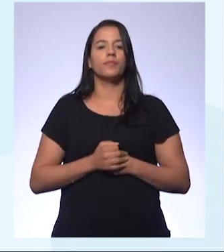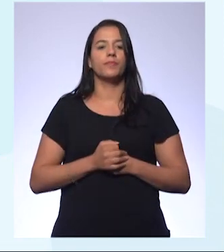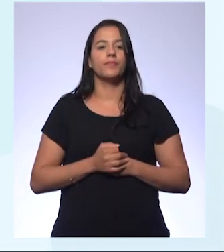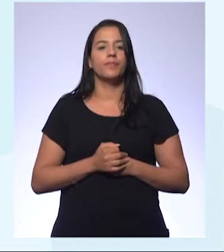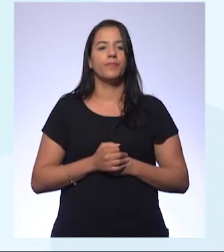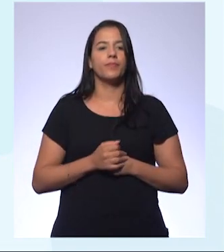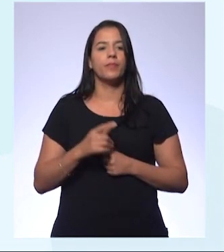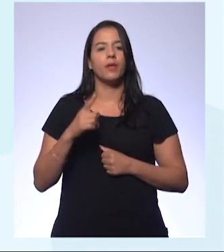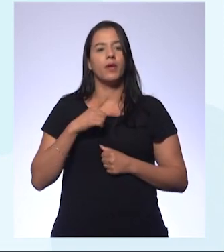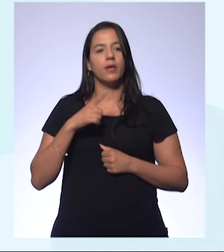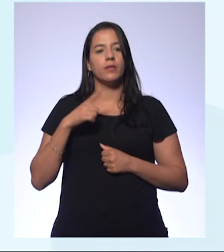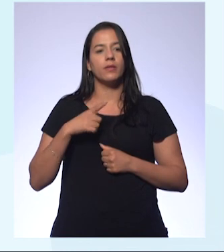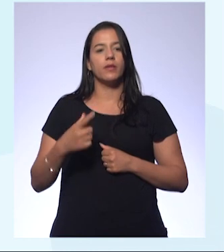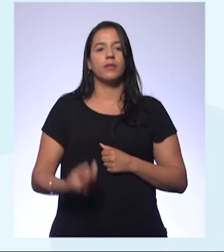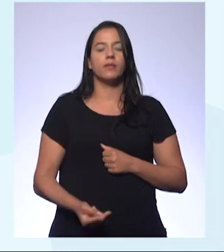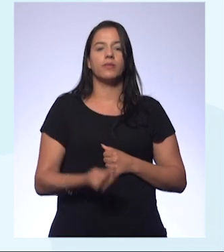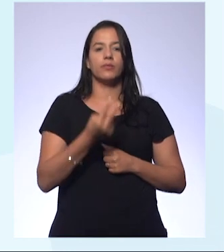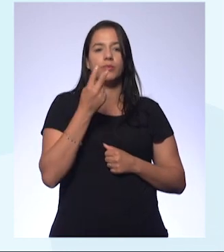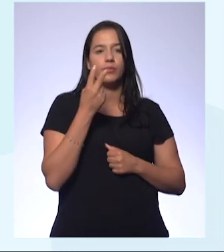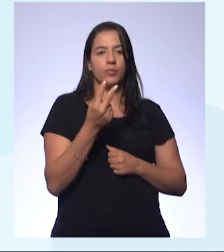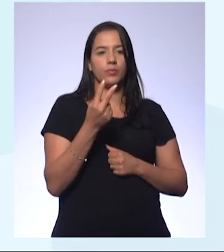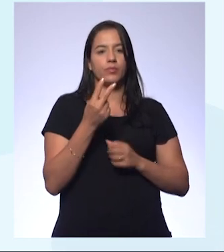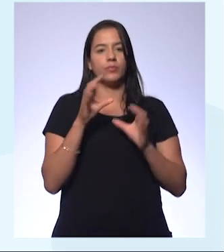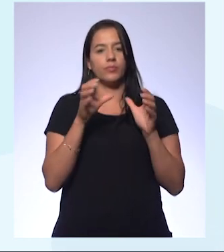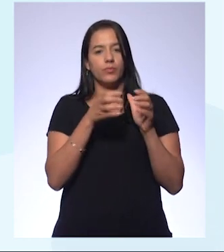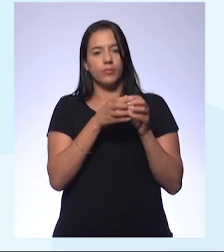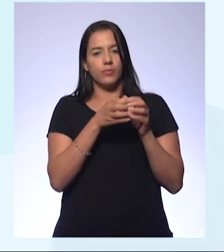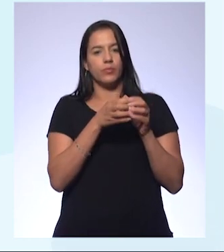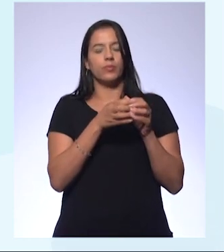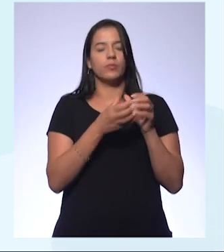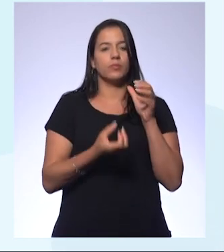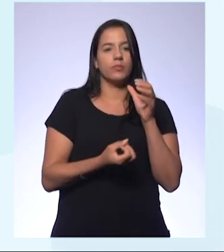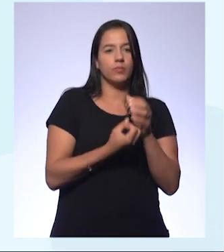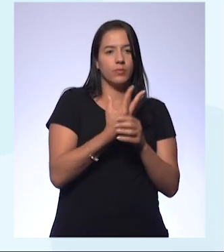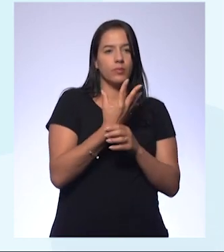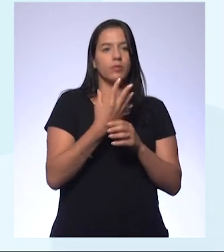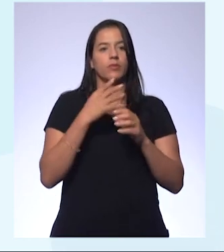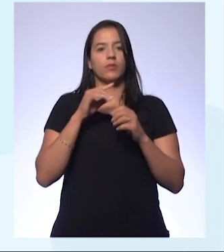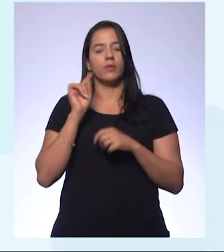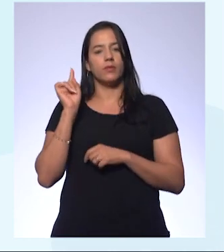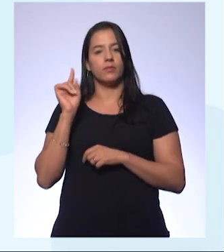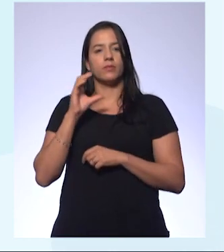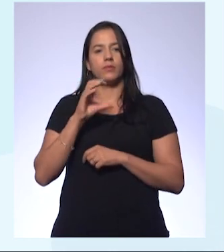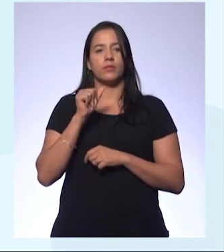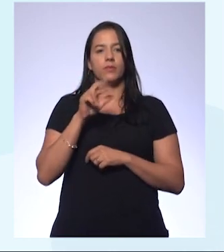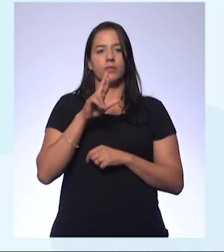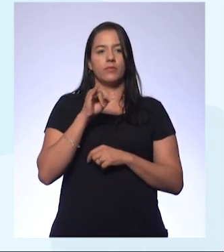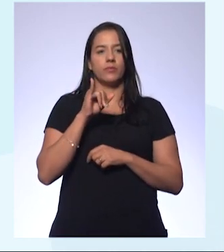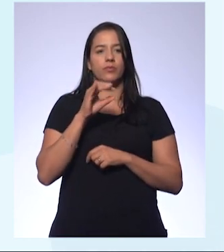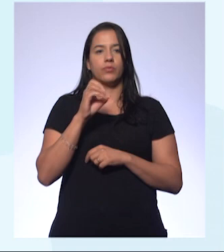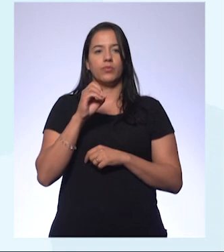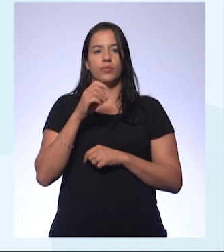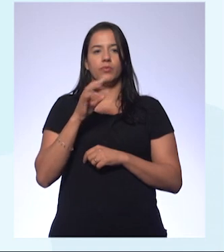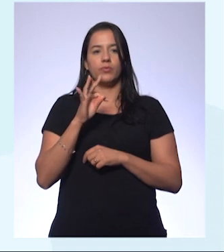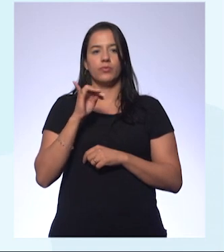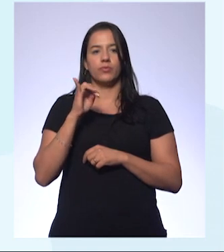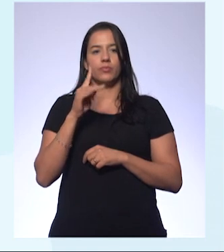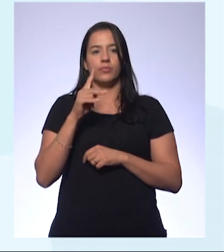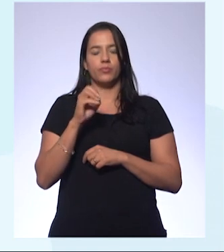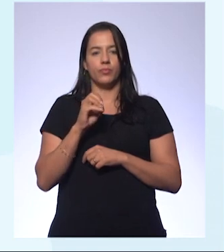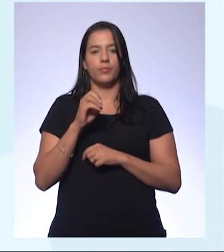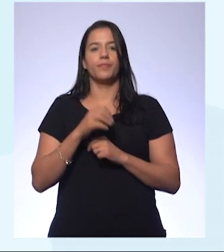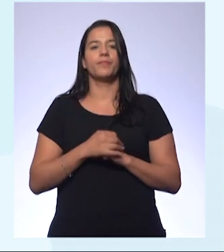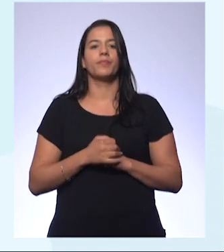tem 2 conjuntos cromossômicos para formar esse cariótipo. Então, através desse cariótipo, né,